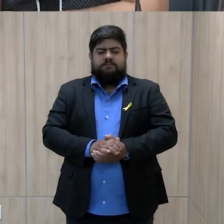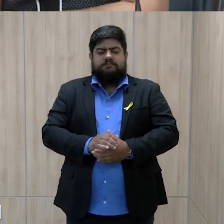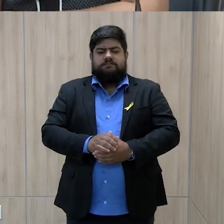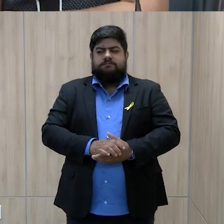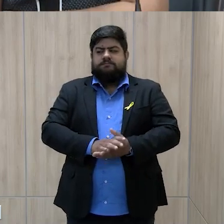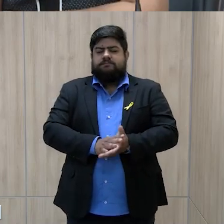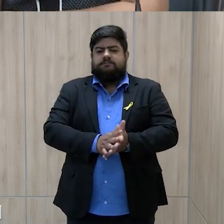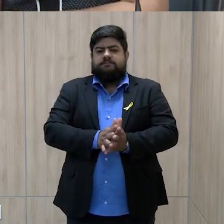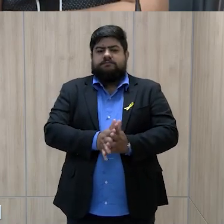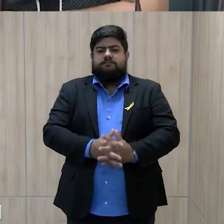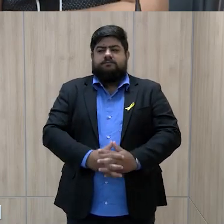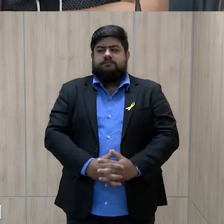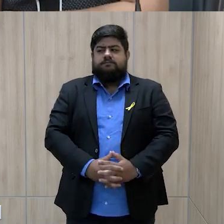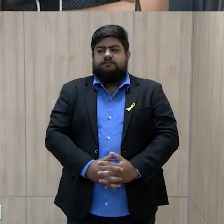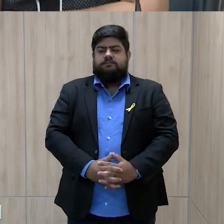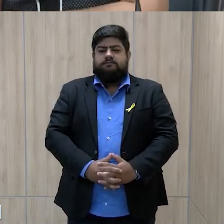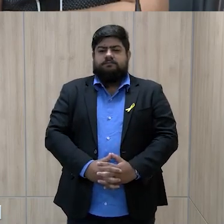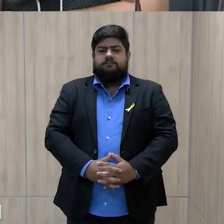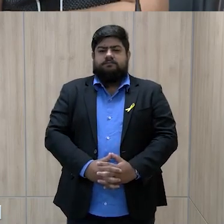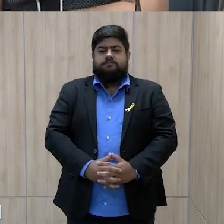só um pouquinho